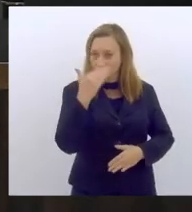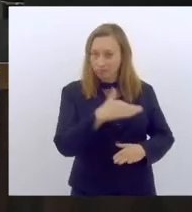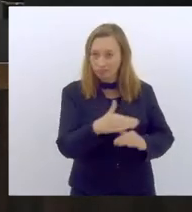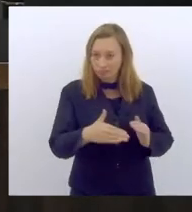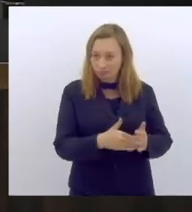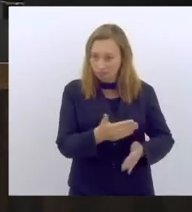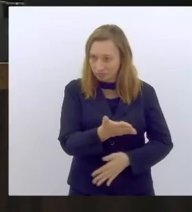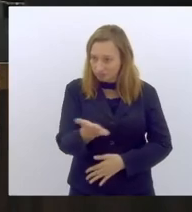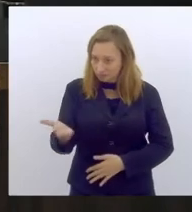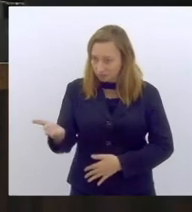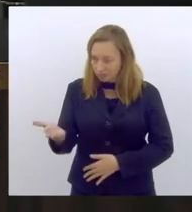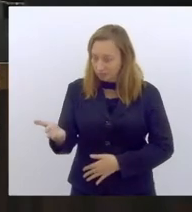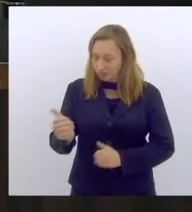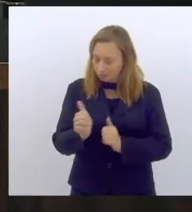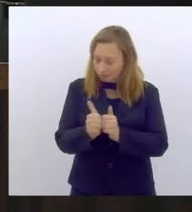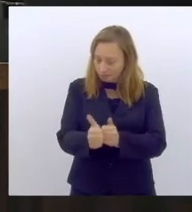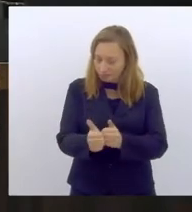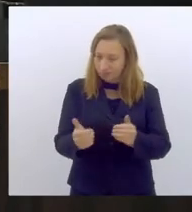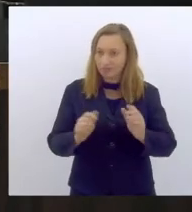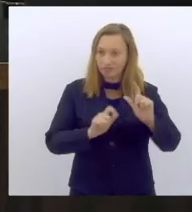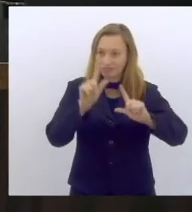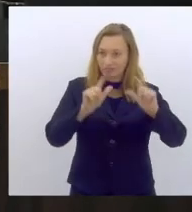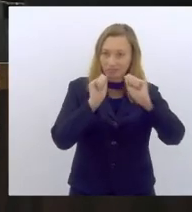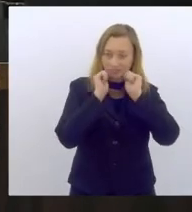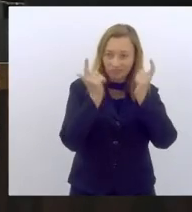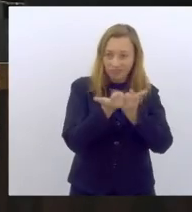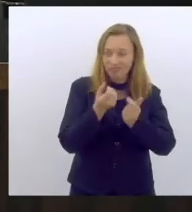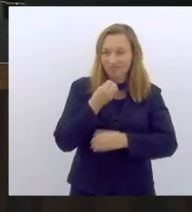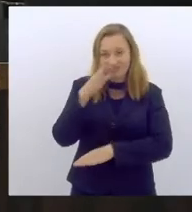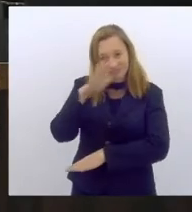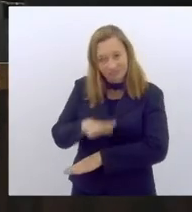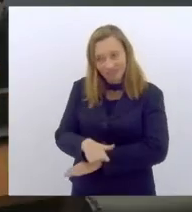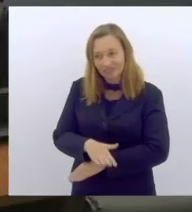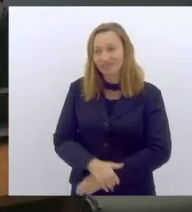a todas e todos que nos acompanham pela TV alerj